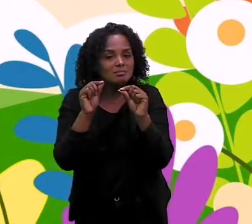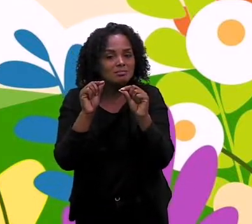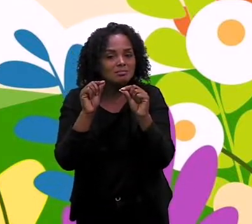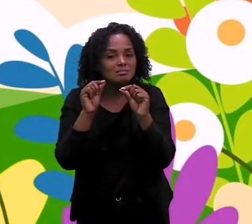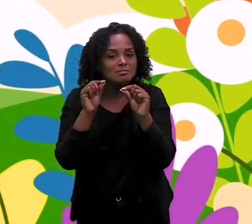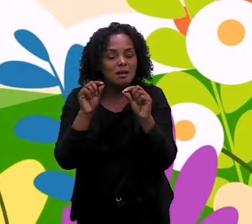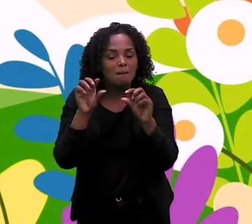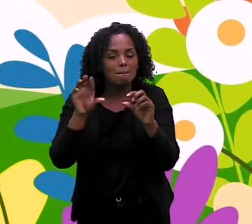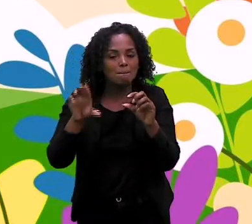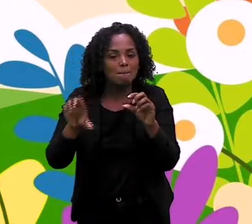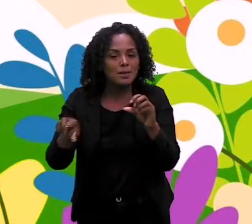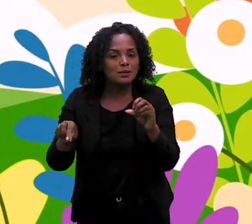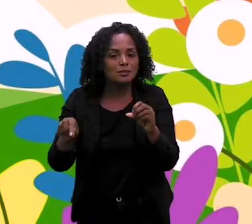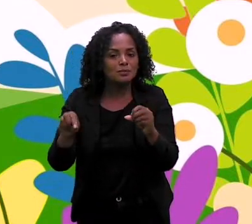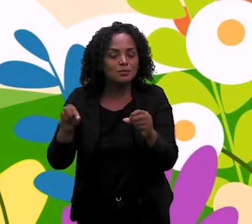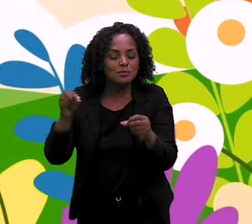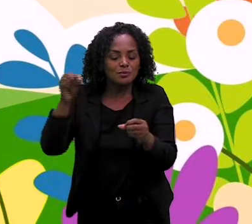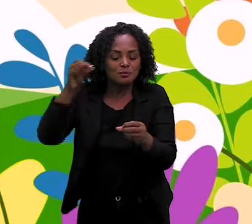Ela